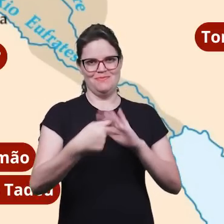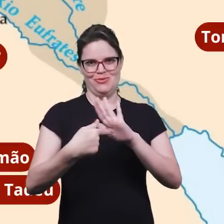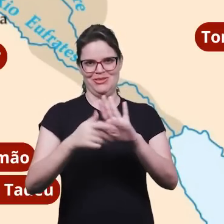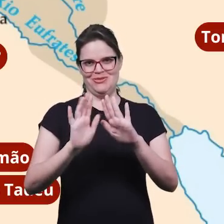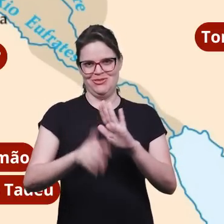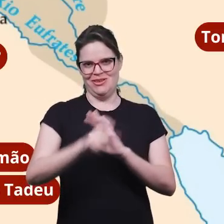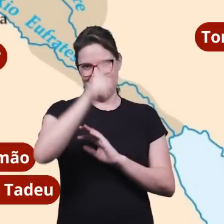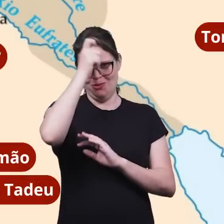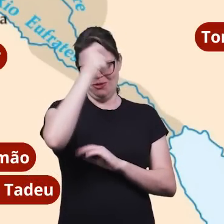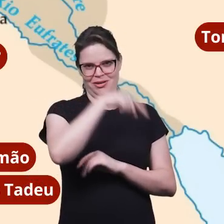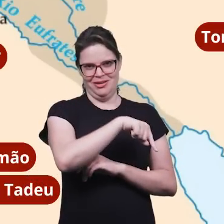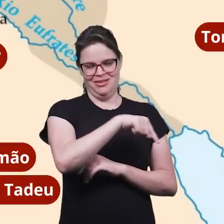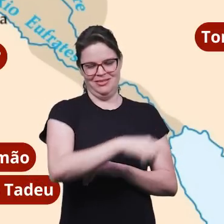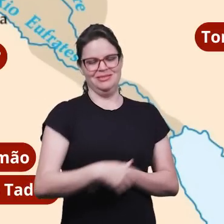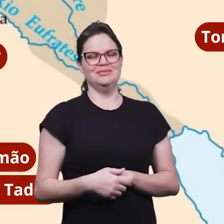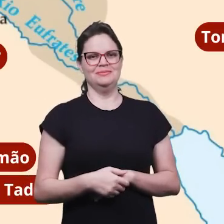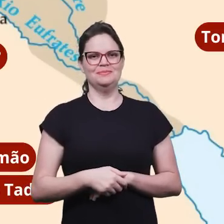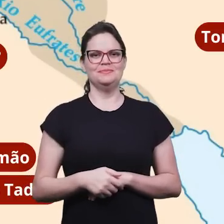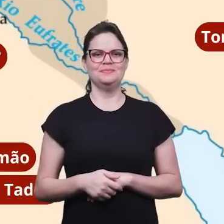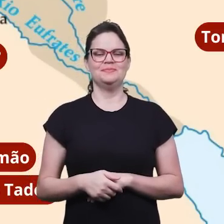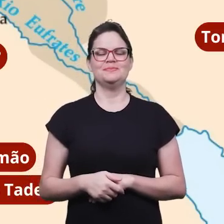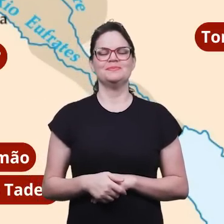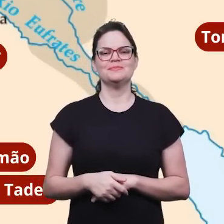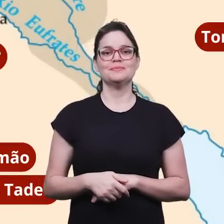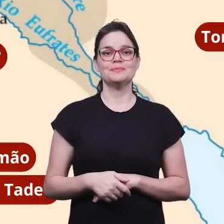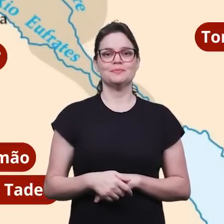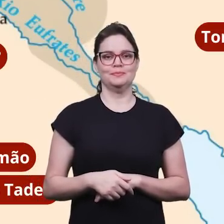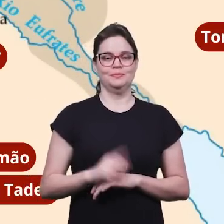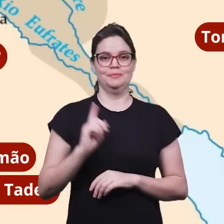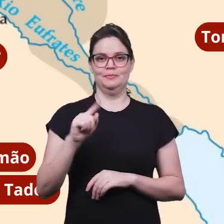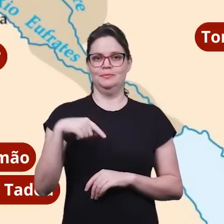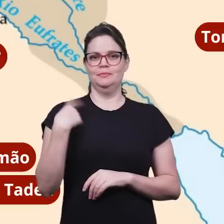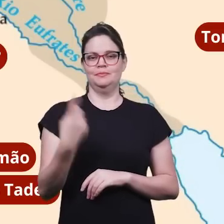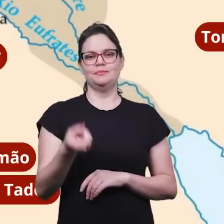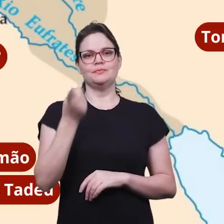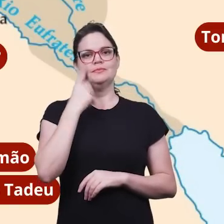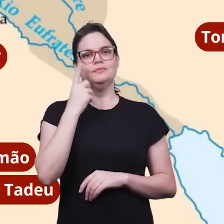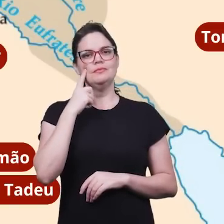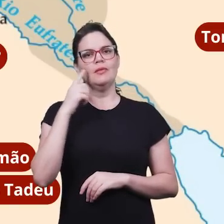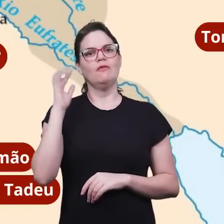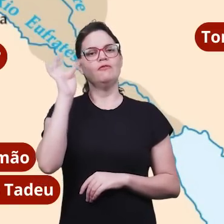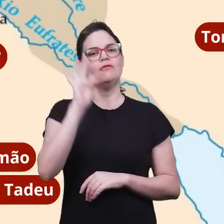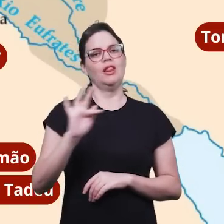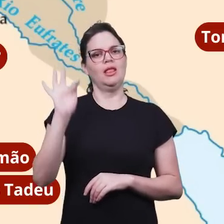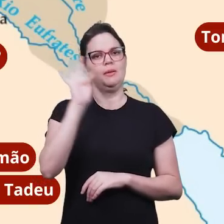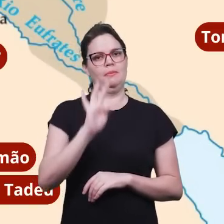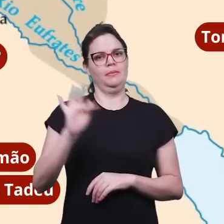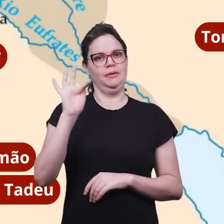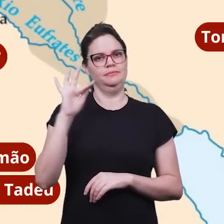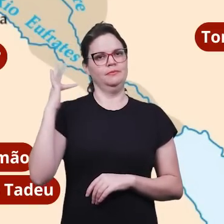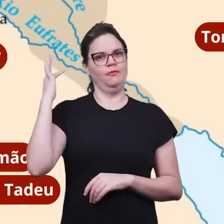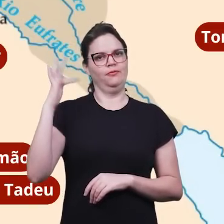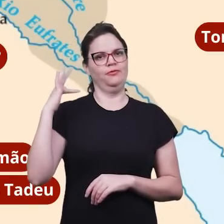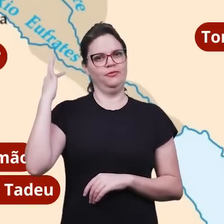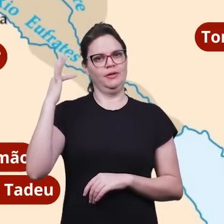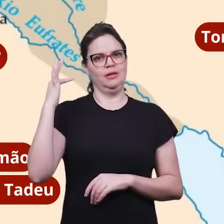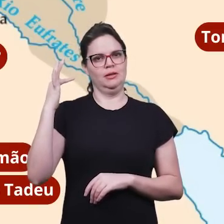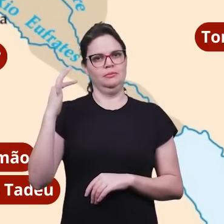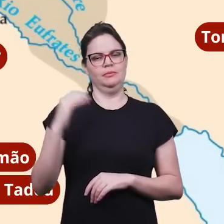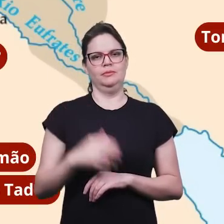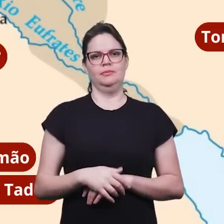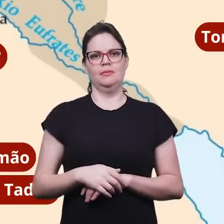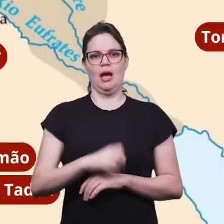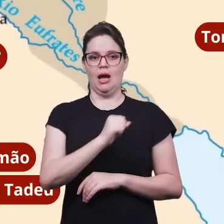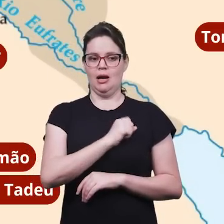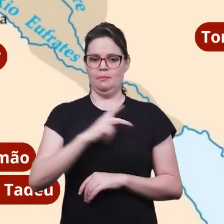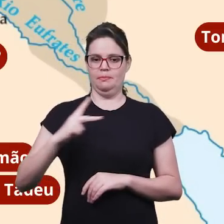ali nessas proximidades de Éfeso, na atual Turquia. Depois nós temos Filipe, o apóstolo. Ele não é o Filipe